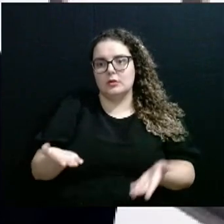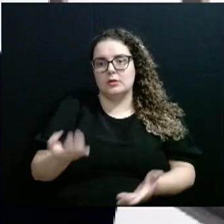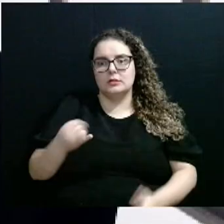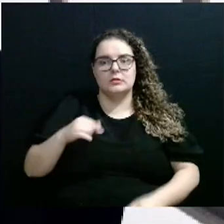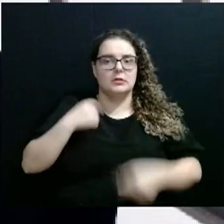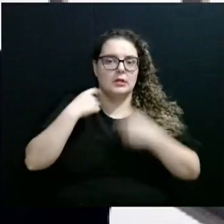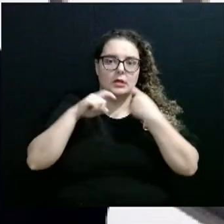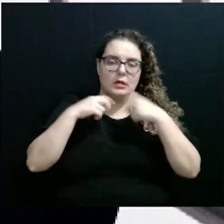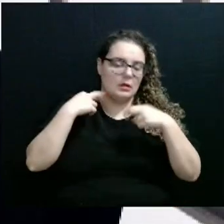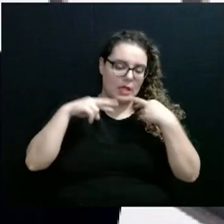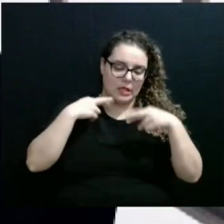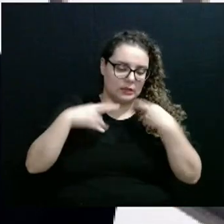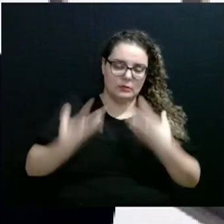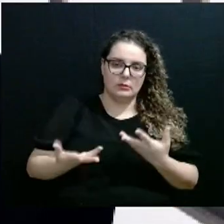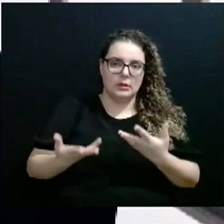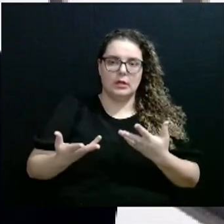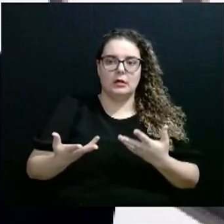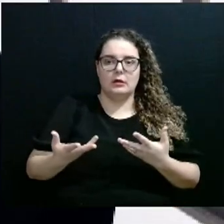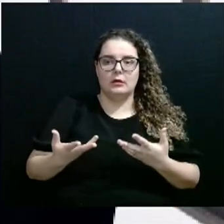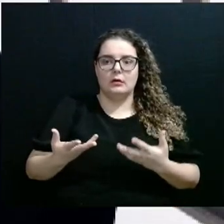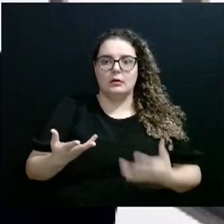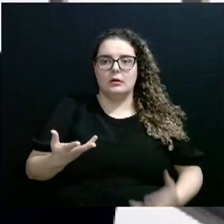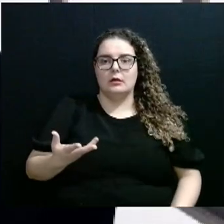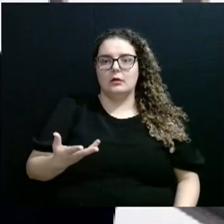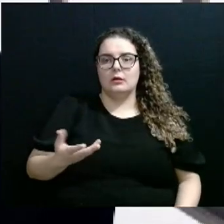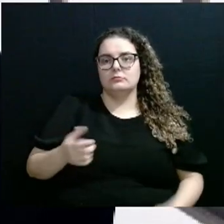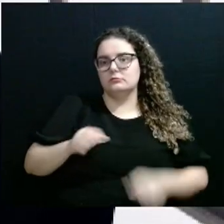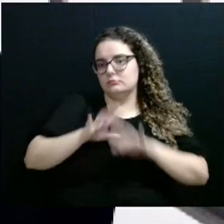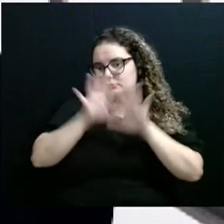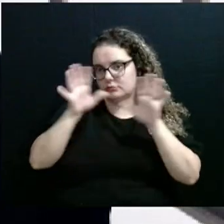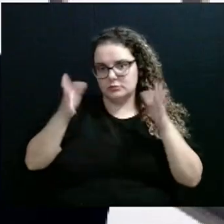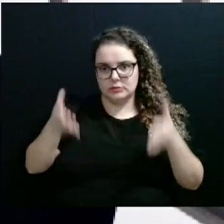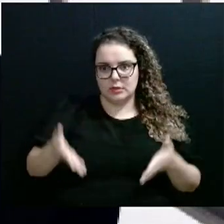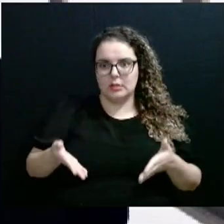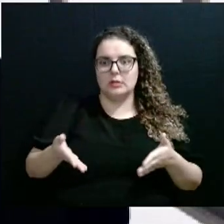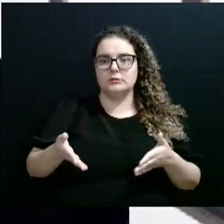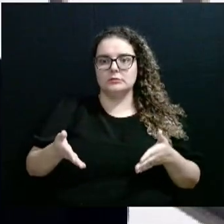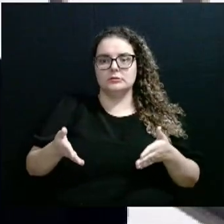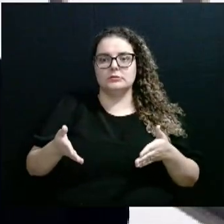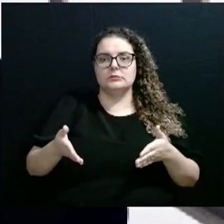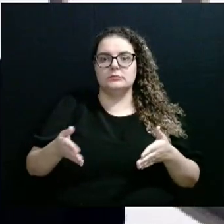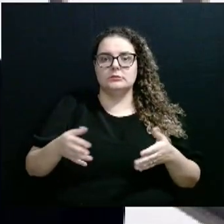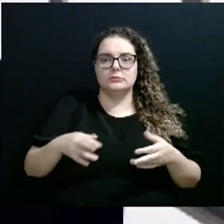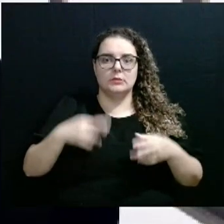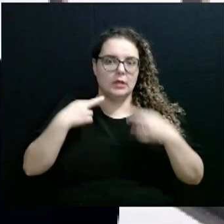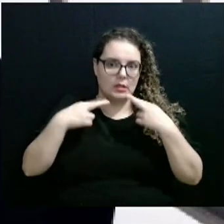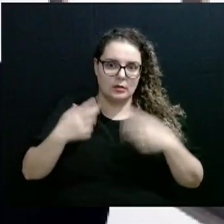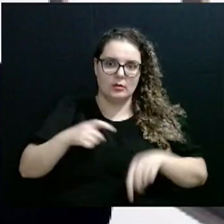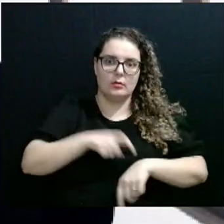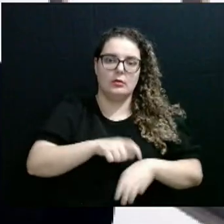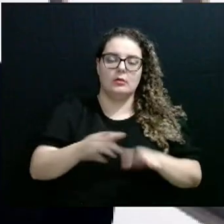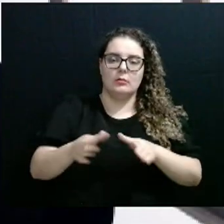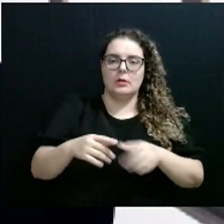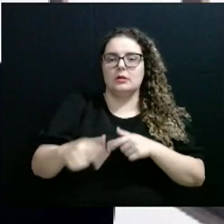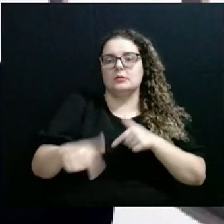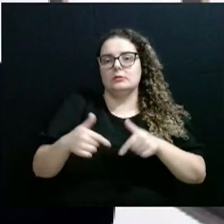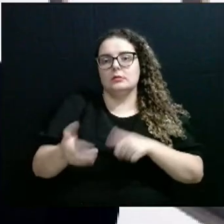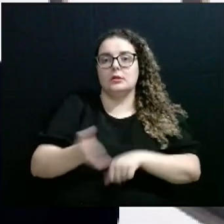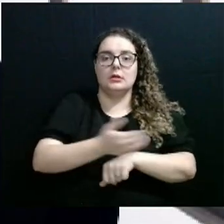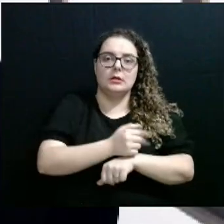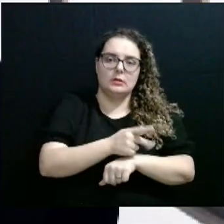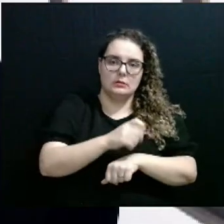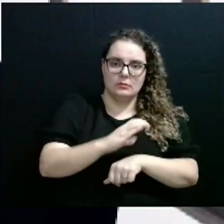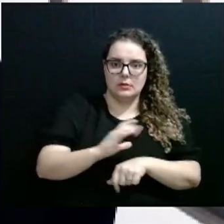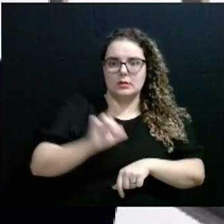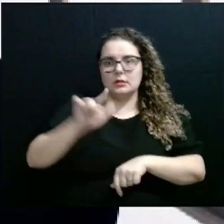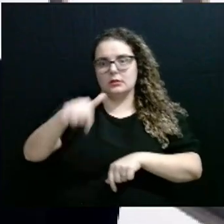do período, deixar muito bem claro na sua reclamação o período que ela trabalhou antes da PEC e o período que ela trabalhou depois,